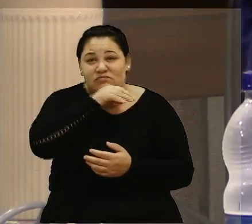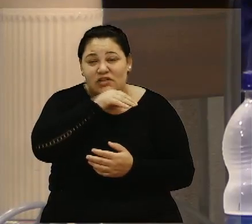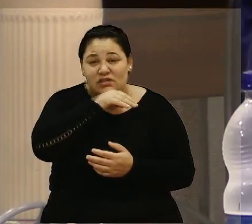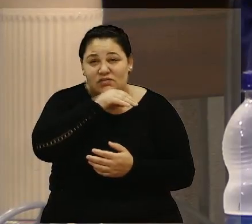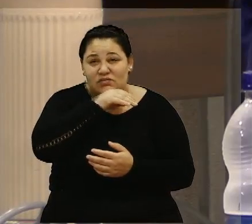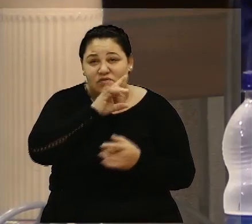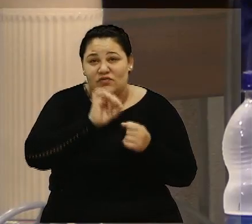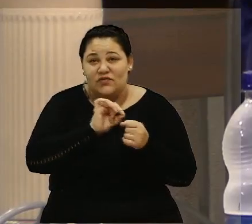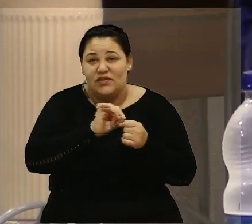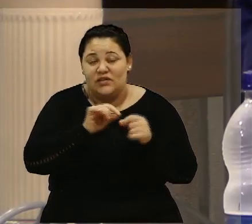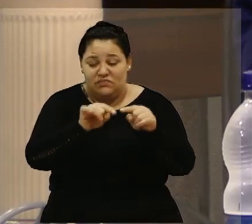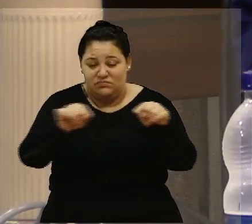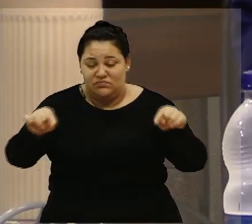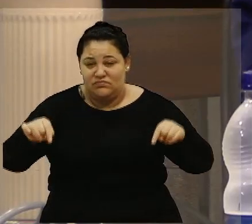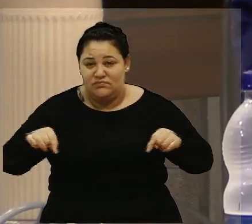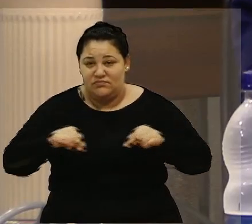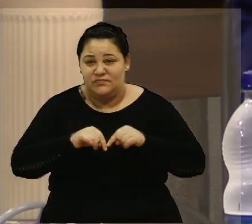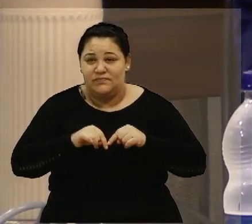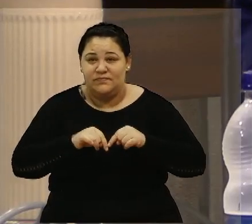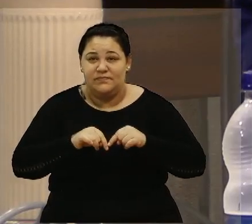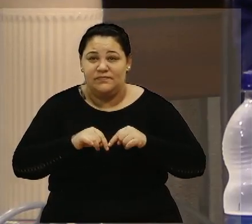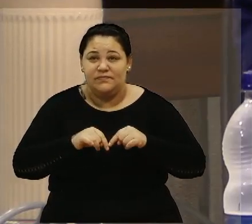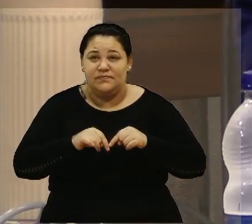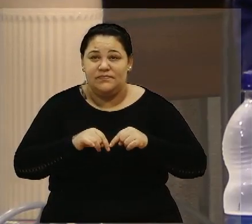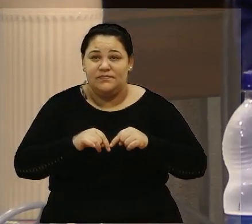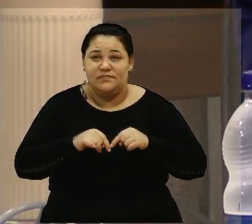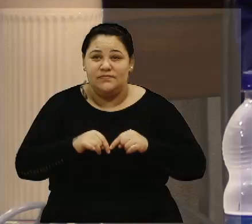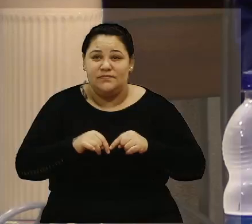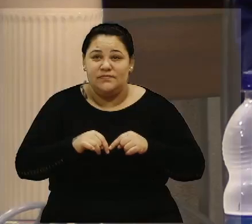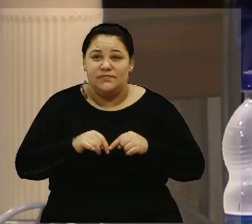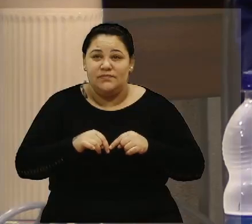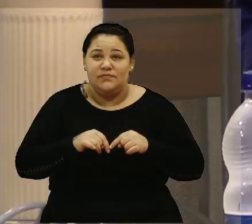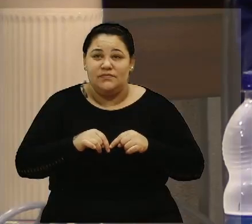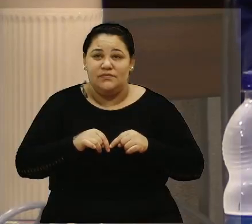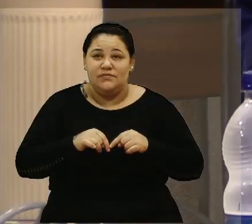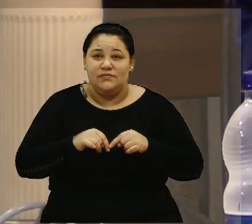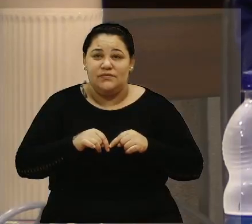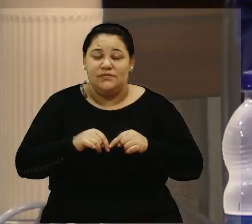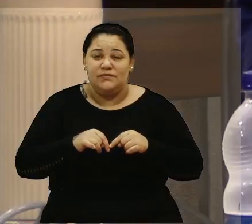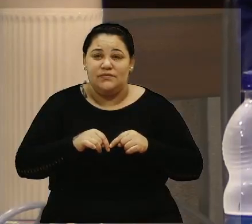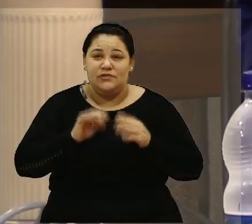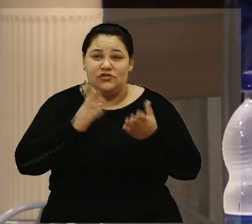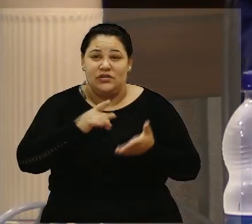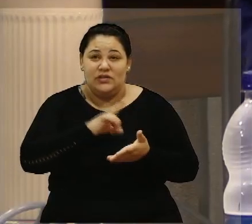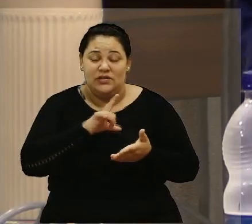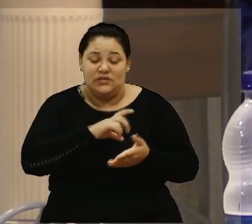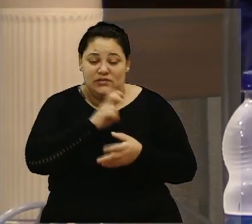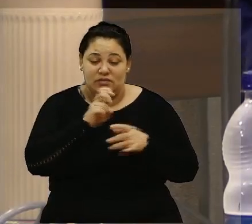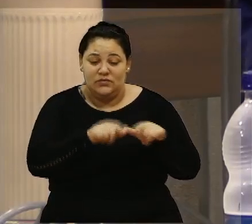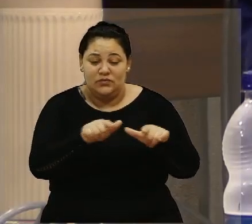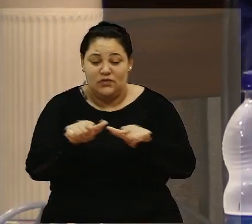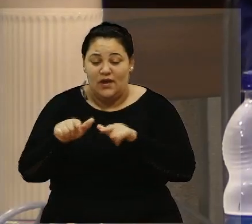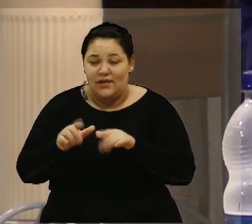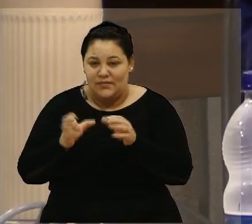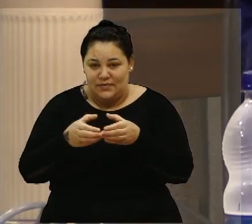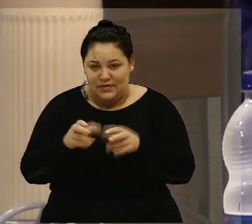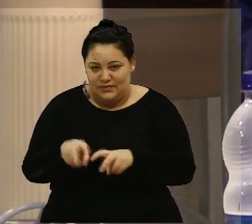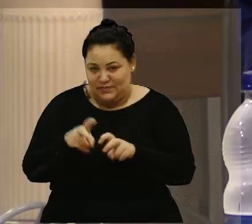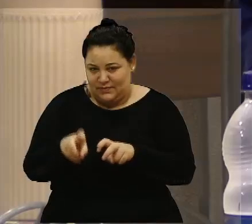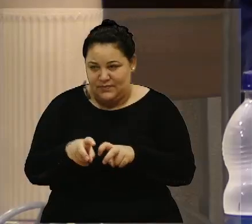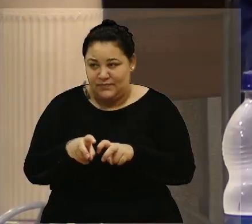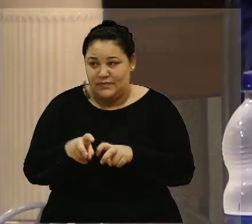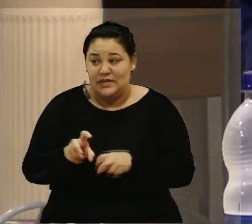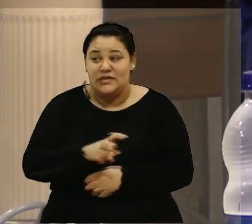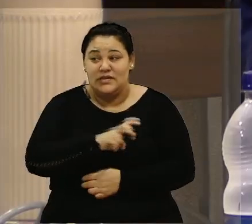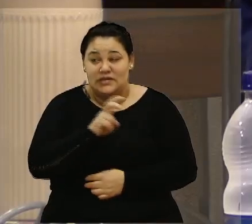de 2 hectares, tu já tem 5 chacrinhas. E dessas 5,